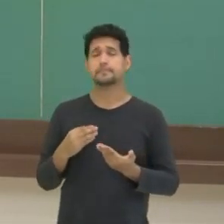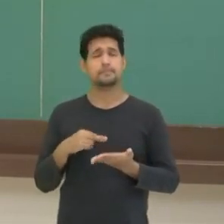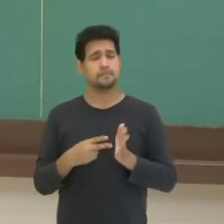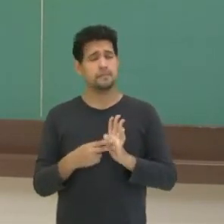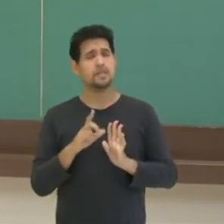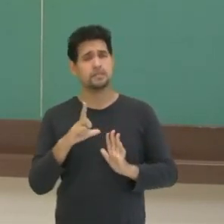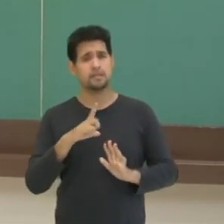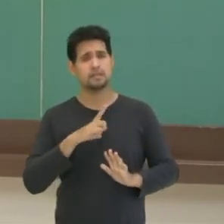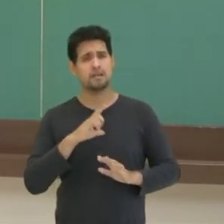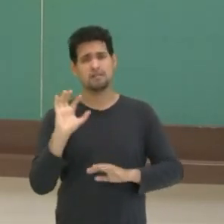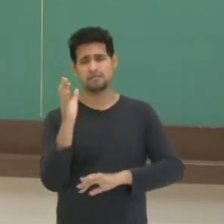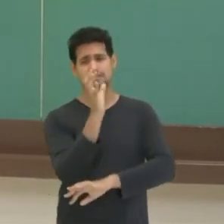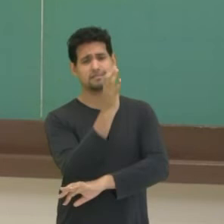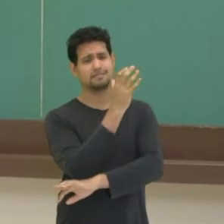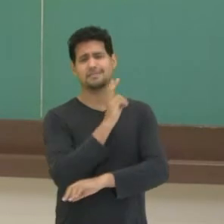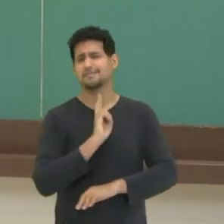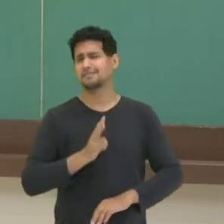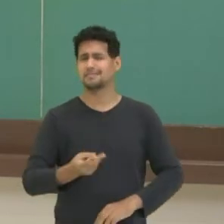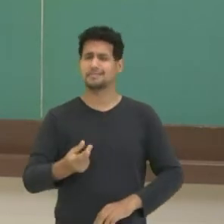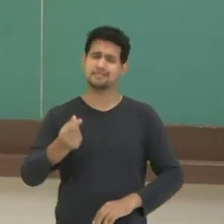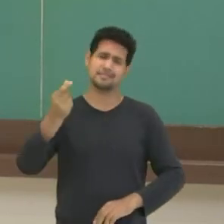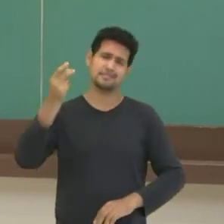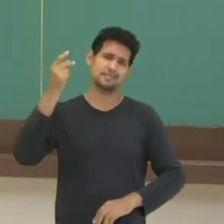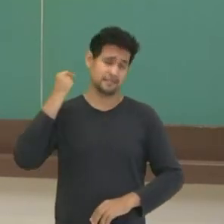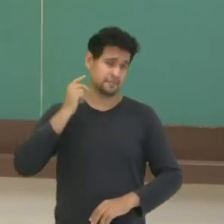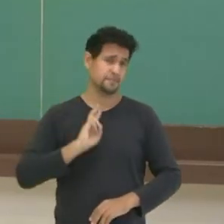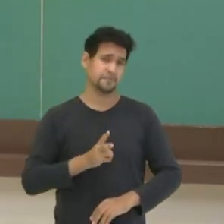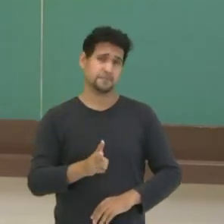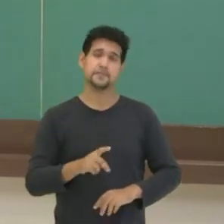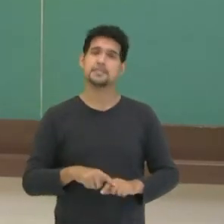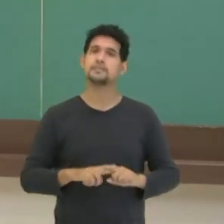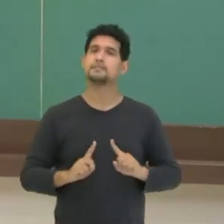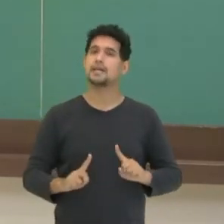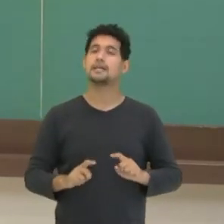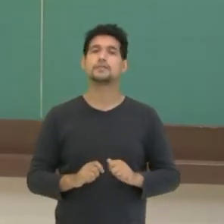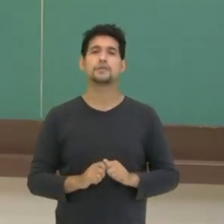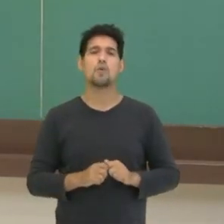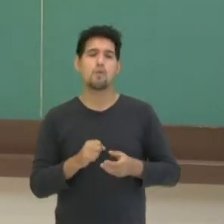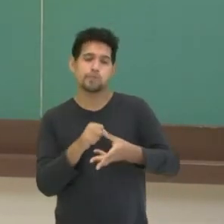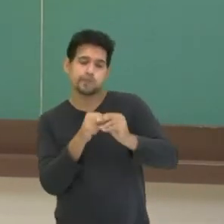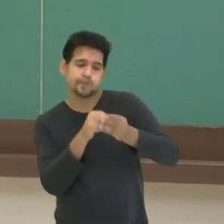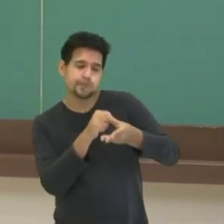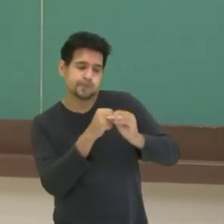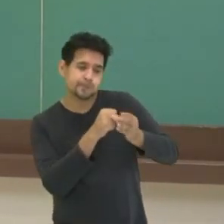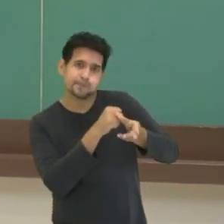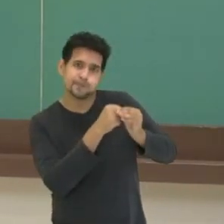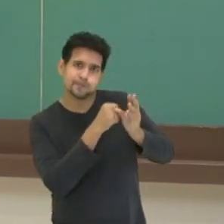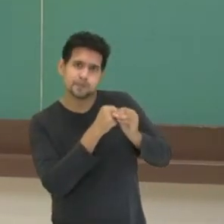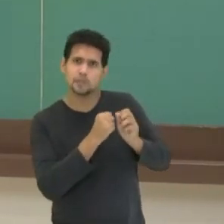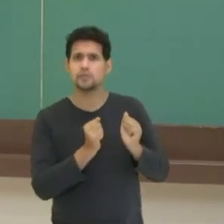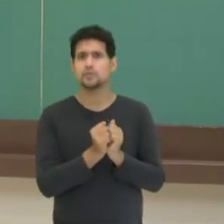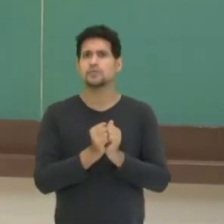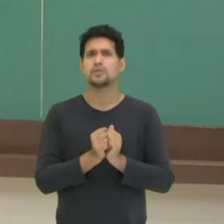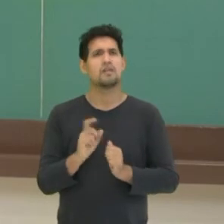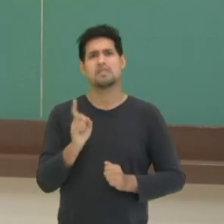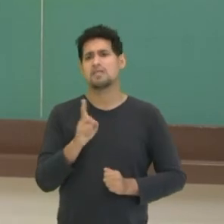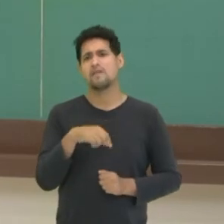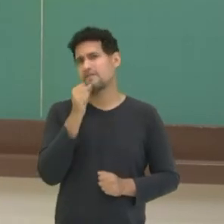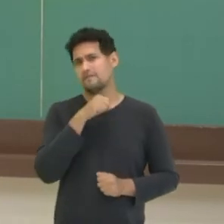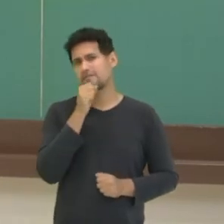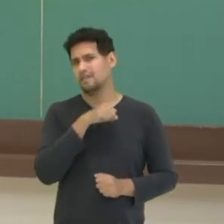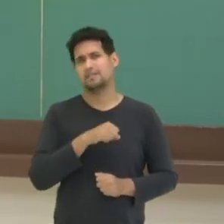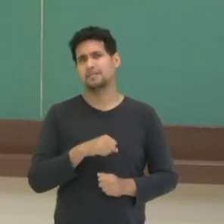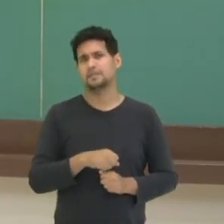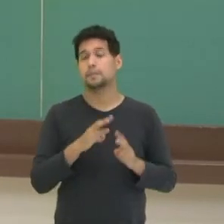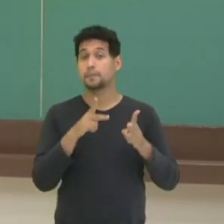aí na natureza desde que a natureza existe, evidentemente. Mas o conhecimento dele não é tão antigo assim.